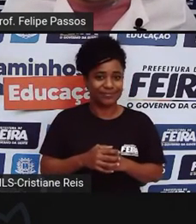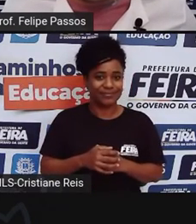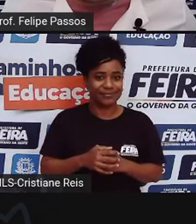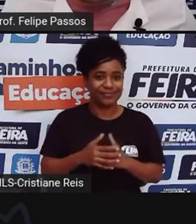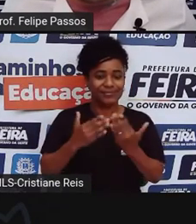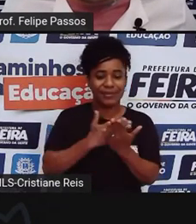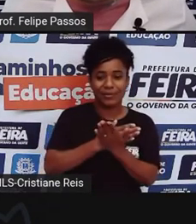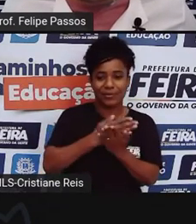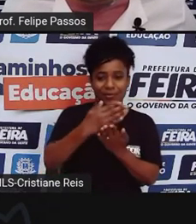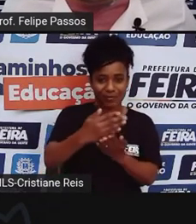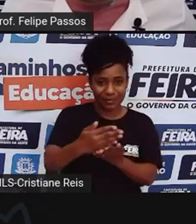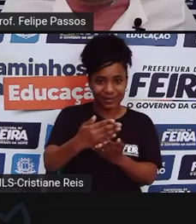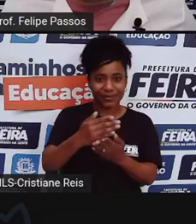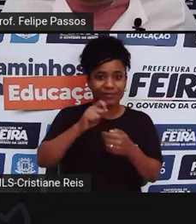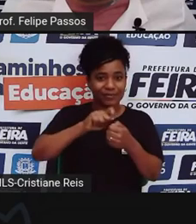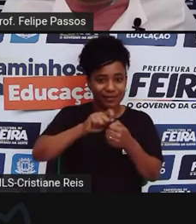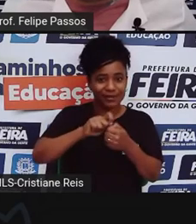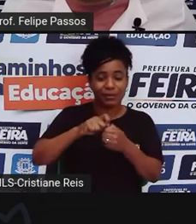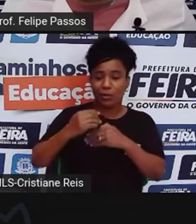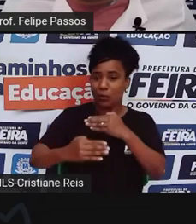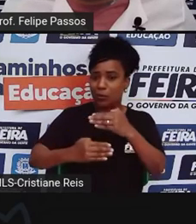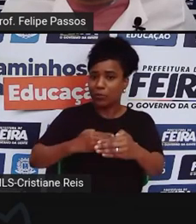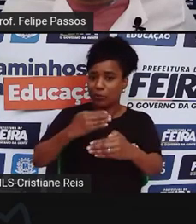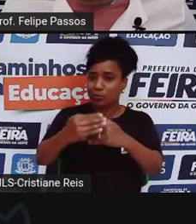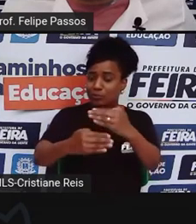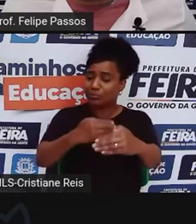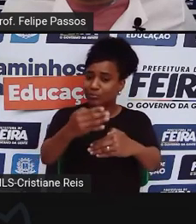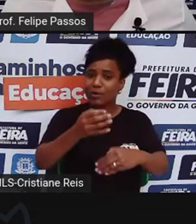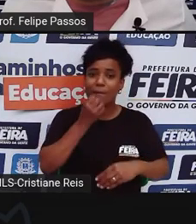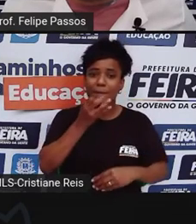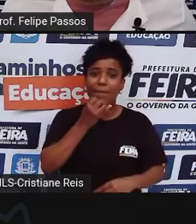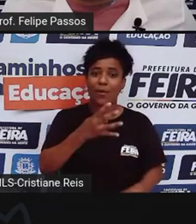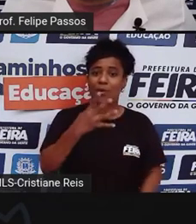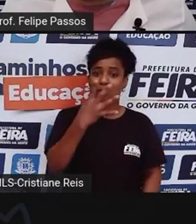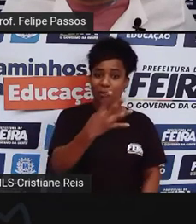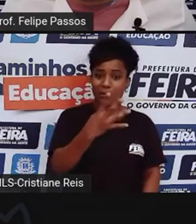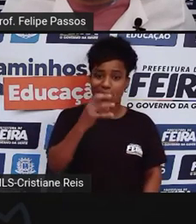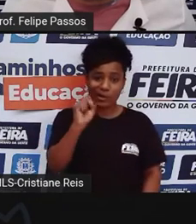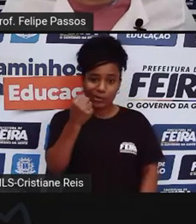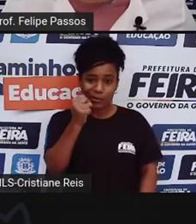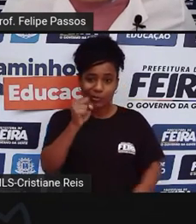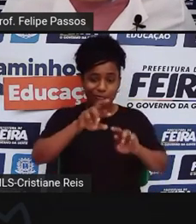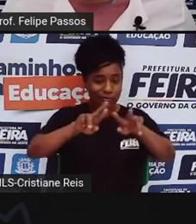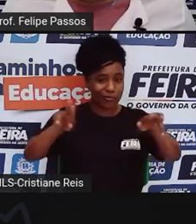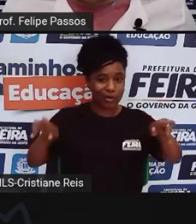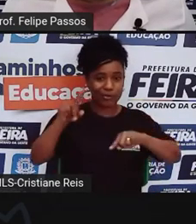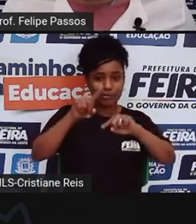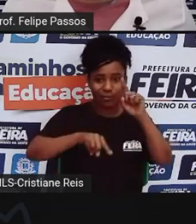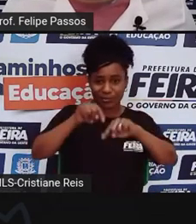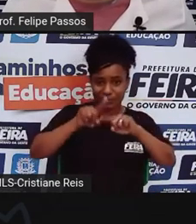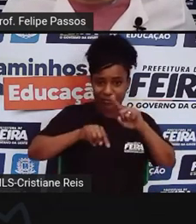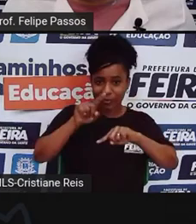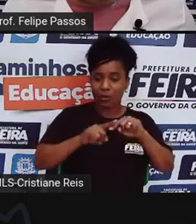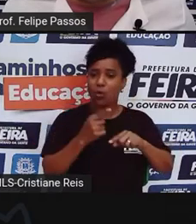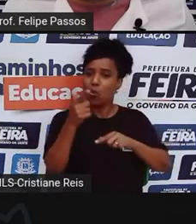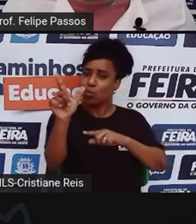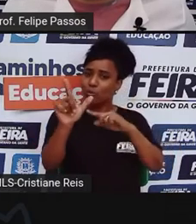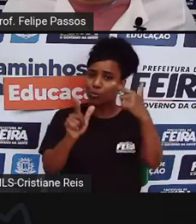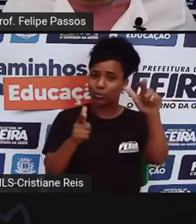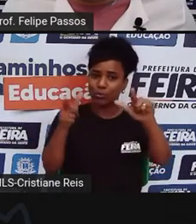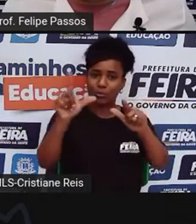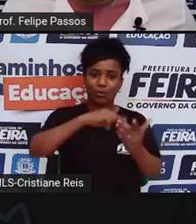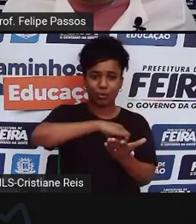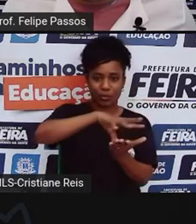eu comecei fazendo todo o processo, então hoje eu faço um total de 48 tipos de instrumentos. Então, tem outras pessoas, artesãos, mas